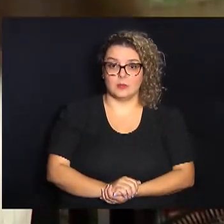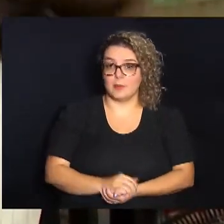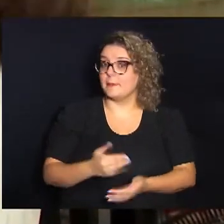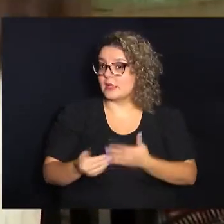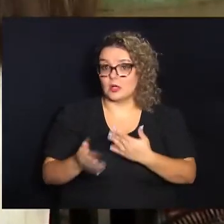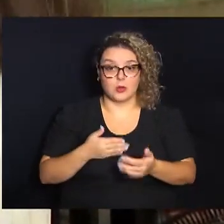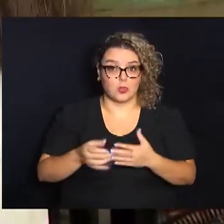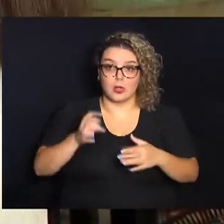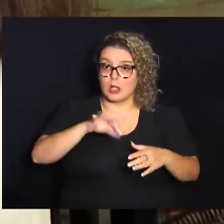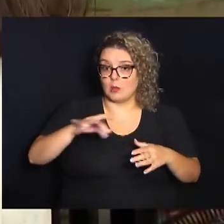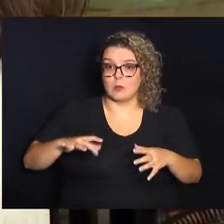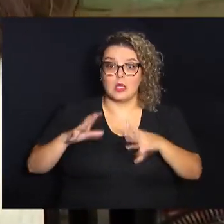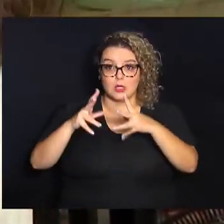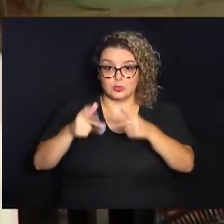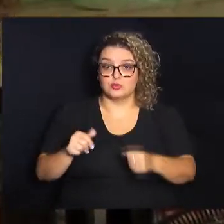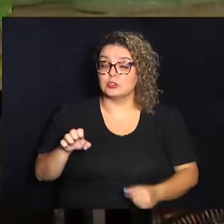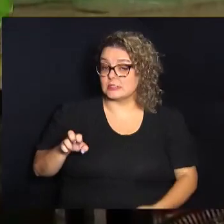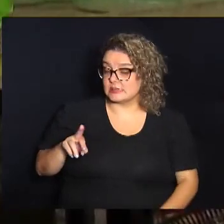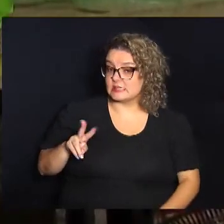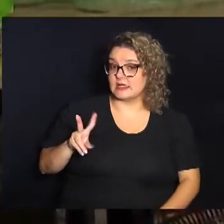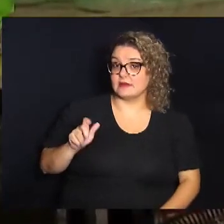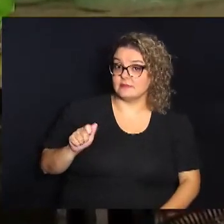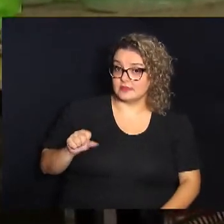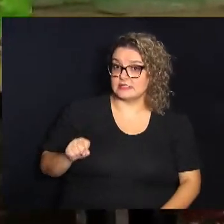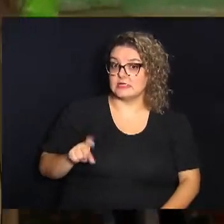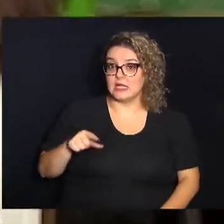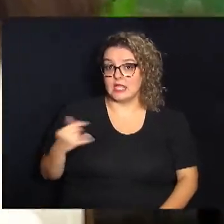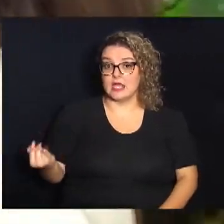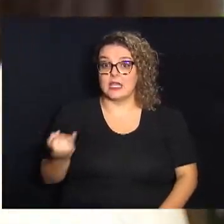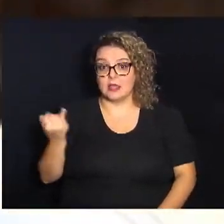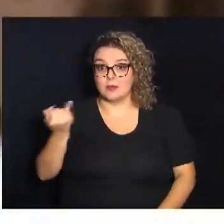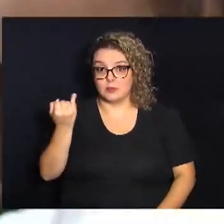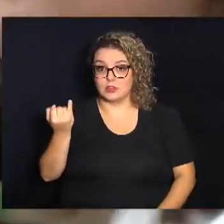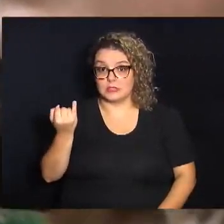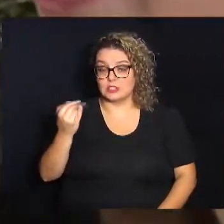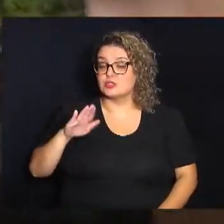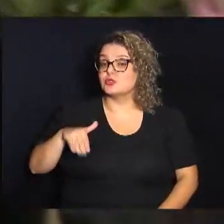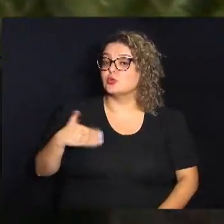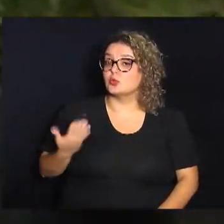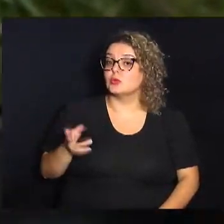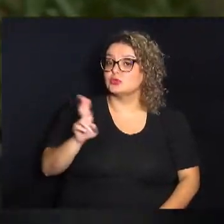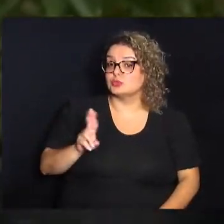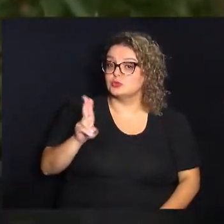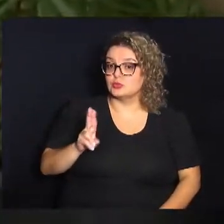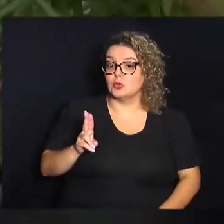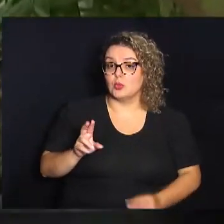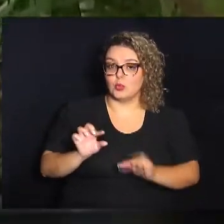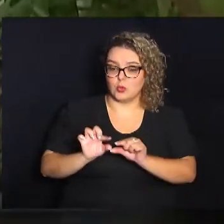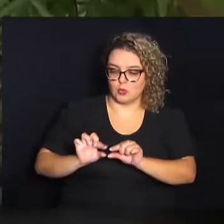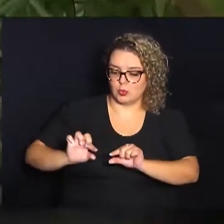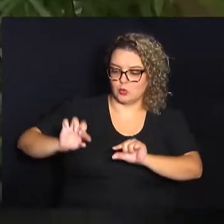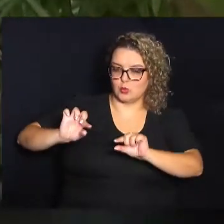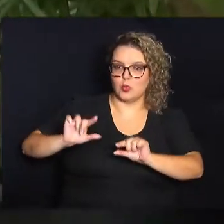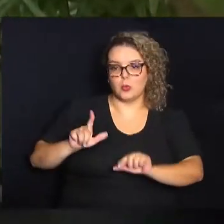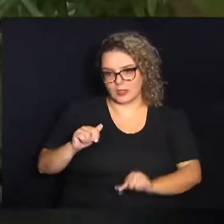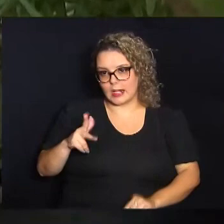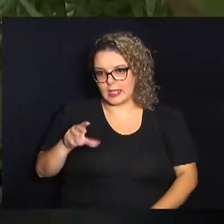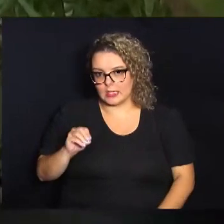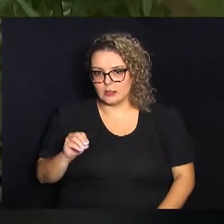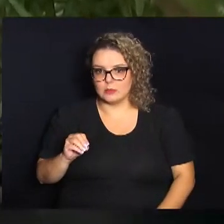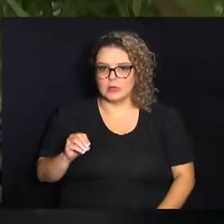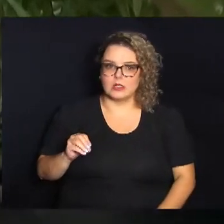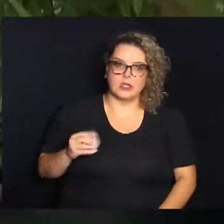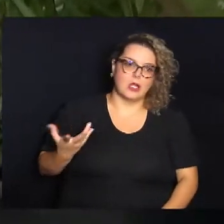planta também, todas as ervas, é muito importante a gente sempre quando for utilizar um galhinho, né, tanto para um drink,